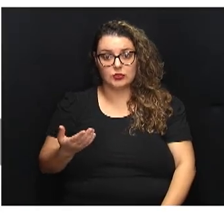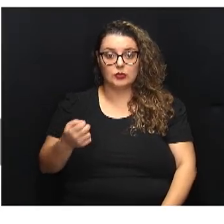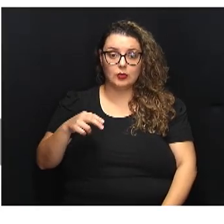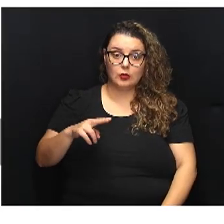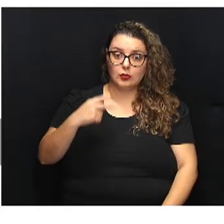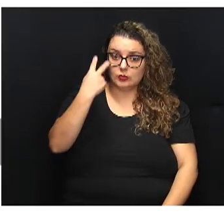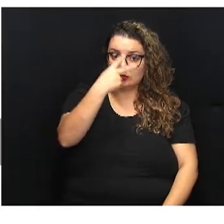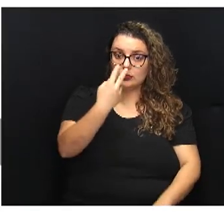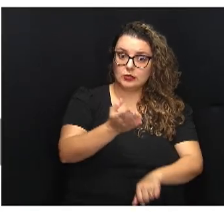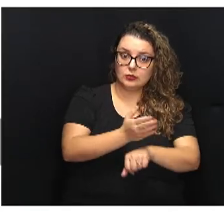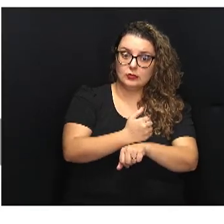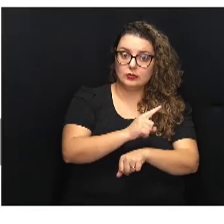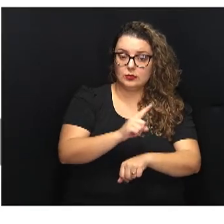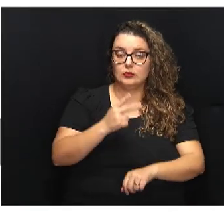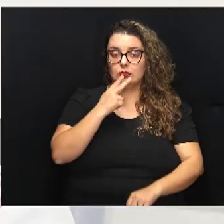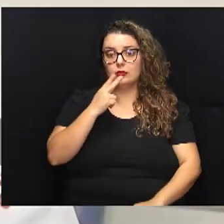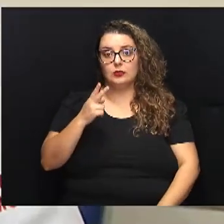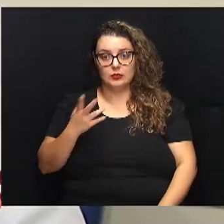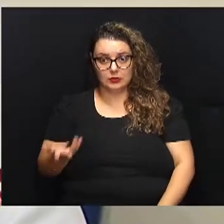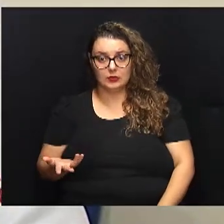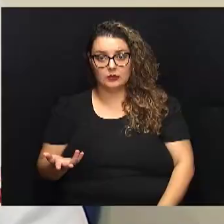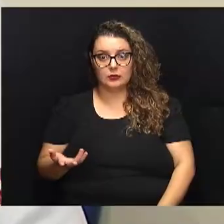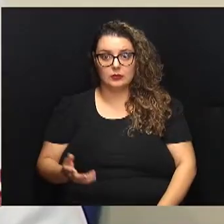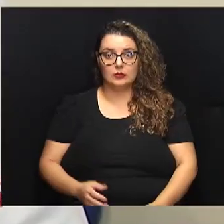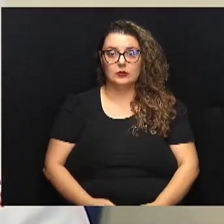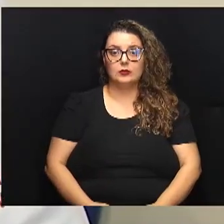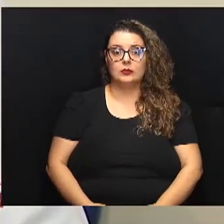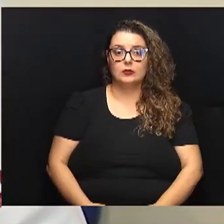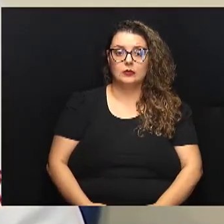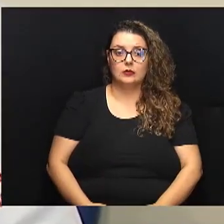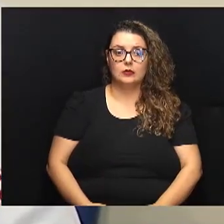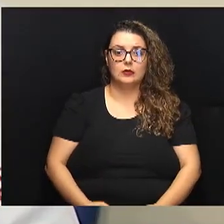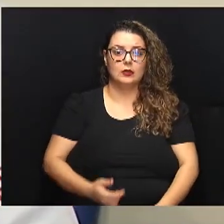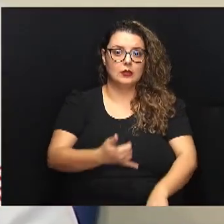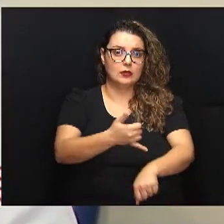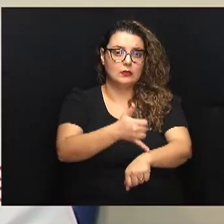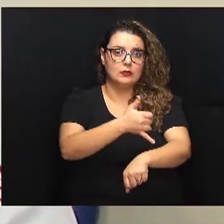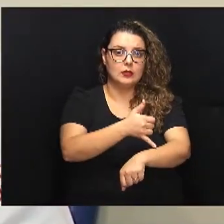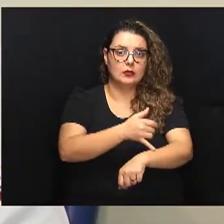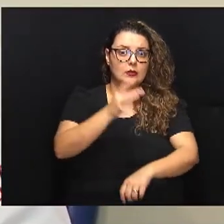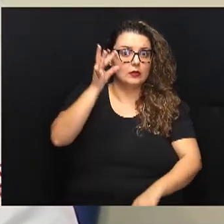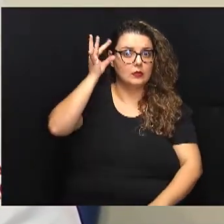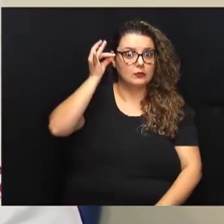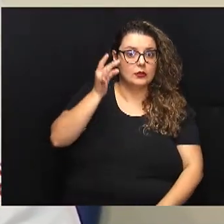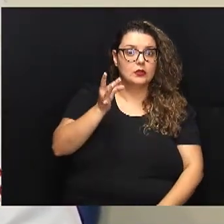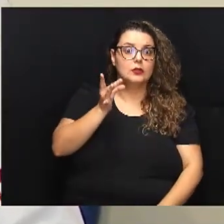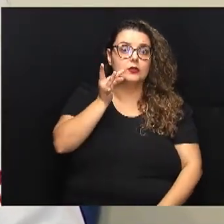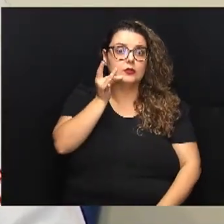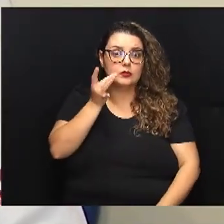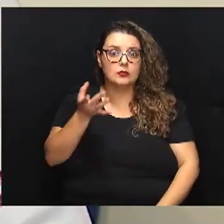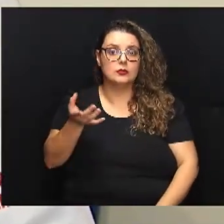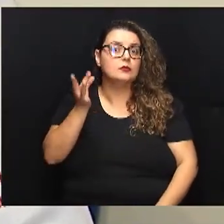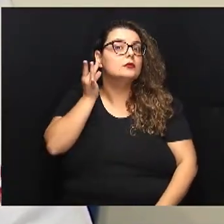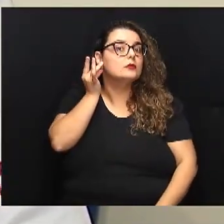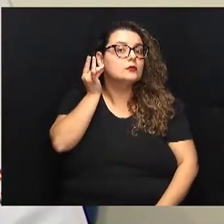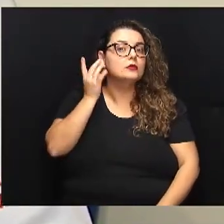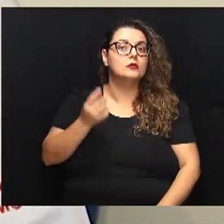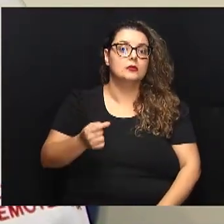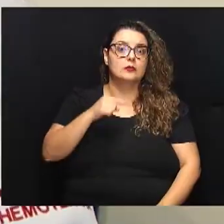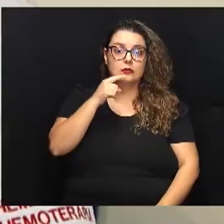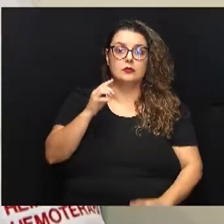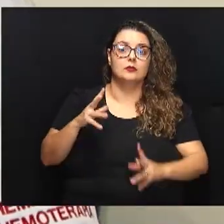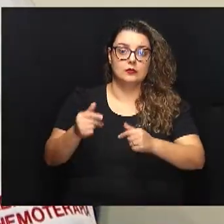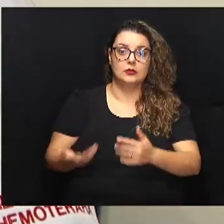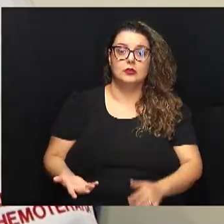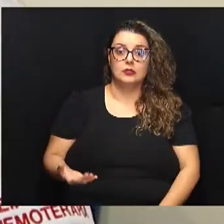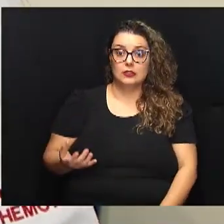horas antes, não tenha fumado, né? E na questão da tatuagem, do piercing, que é uma dúvida universal, assim, né? Sim. Na verdade,